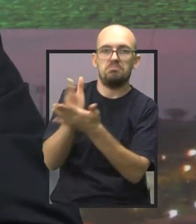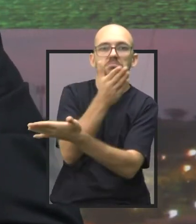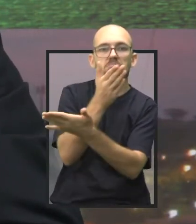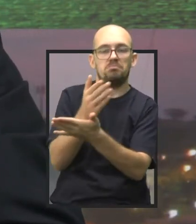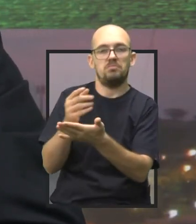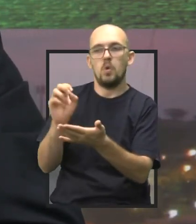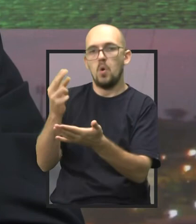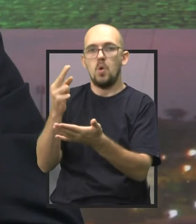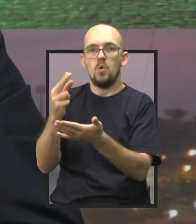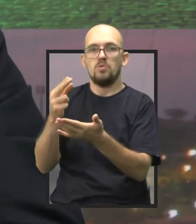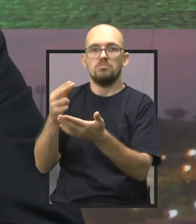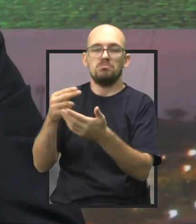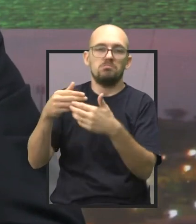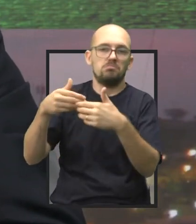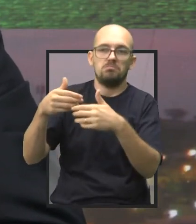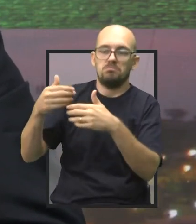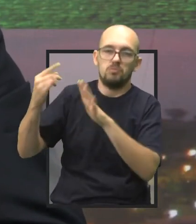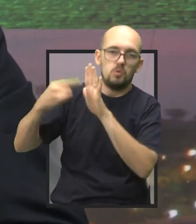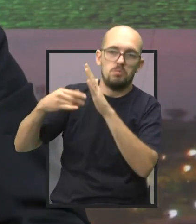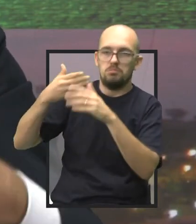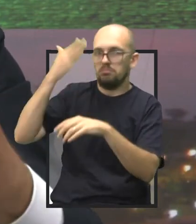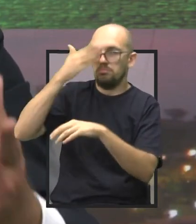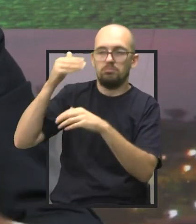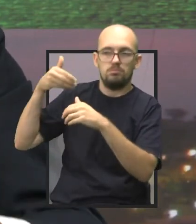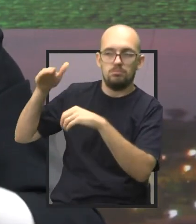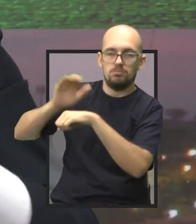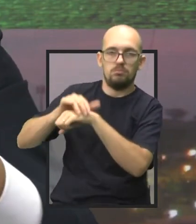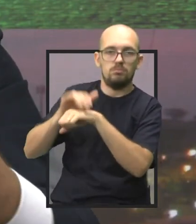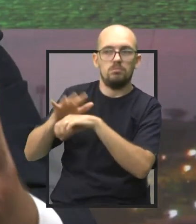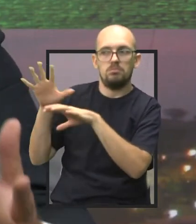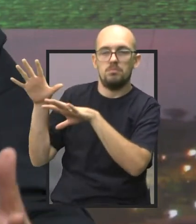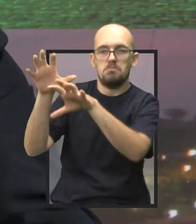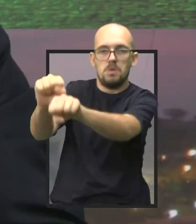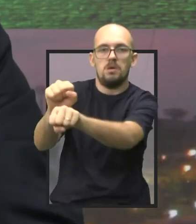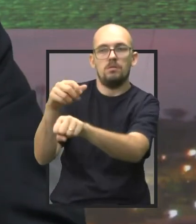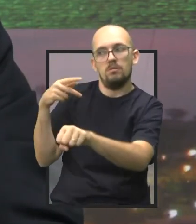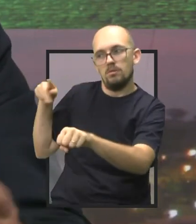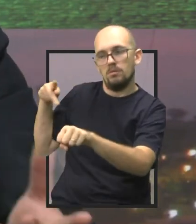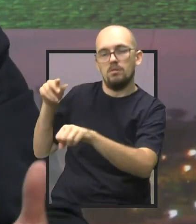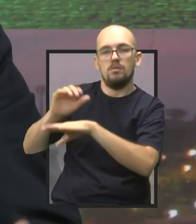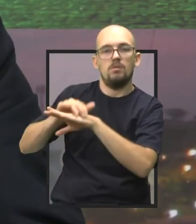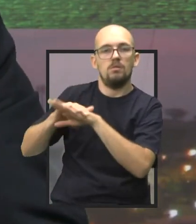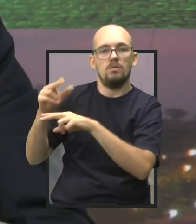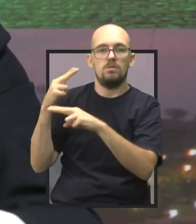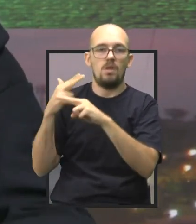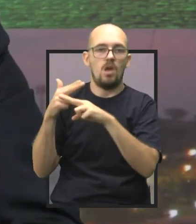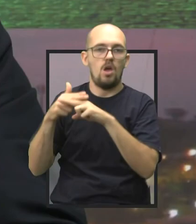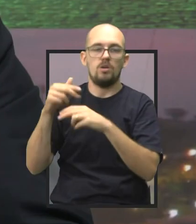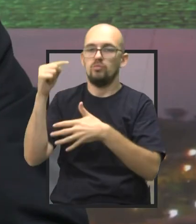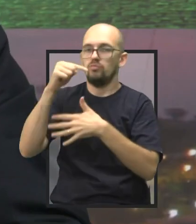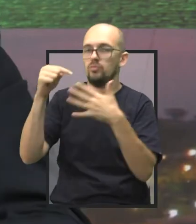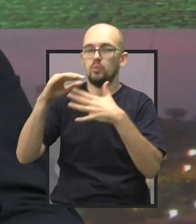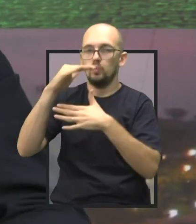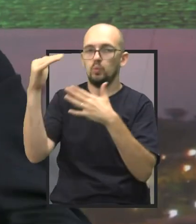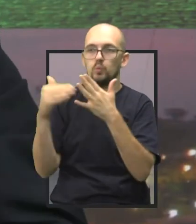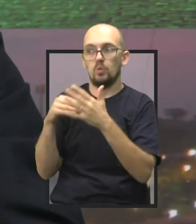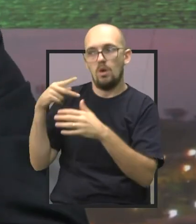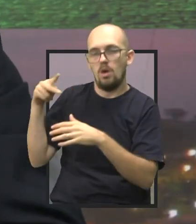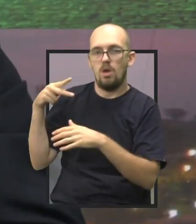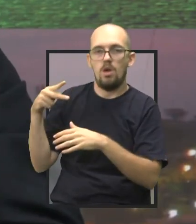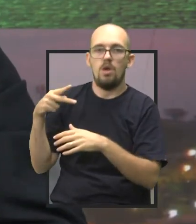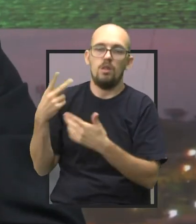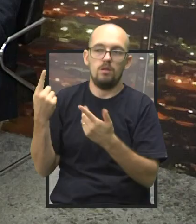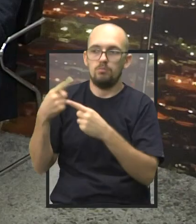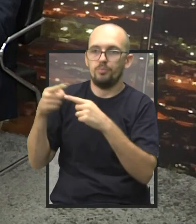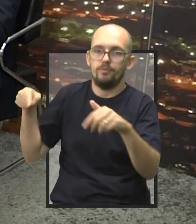é minha. A competência da reintegração de todos os procedimentos judiciais é do órgão financiador, que é a Caixa